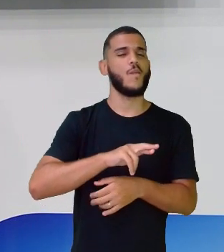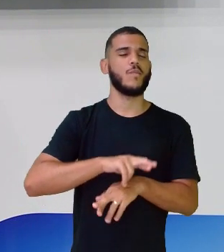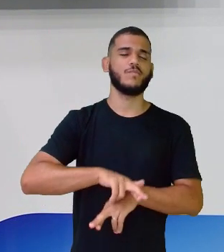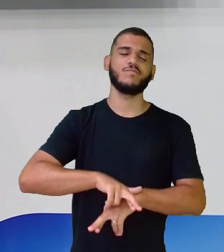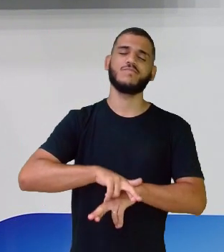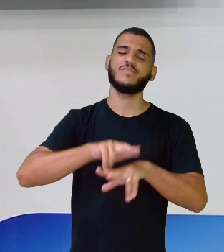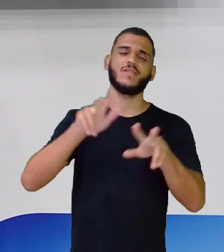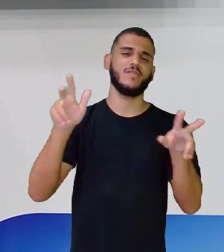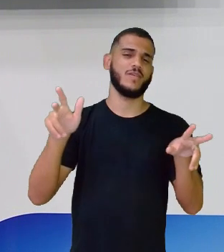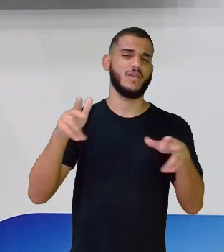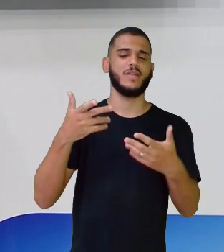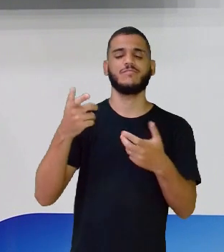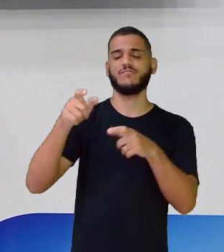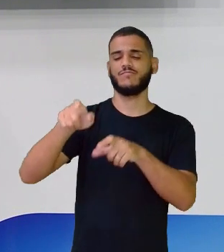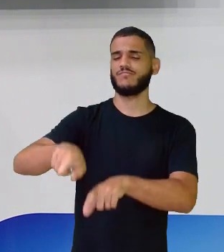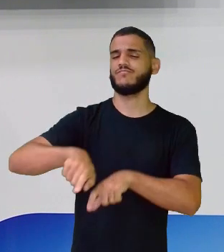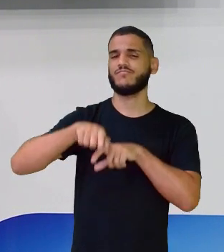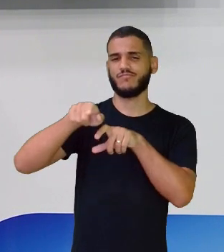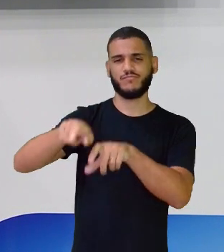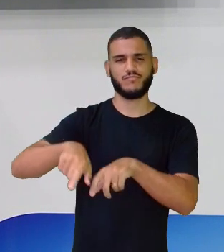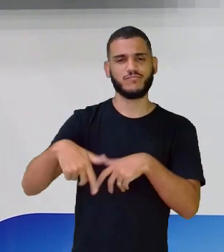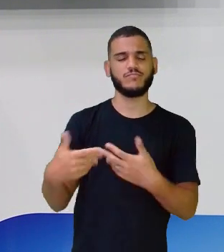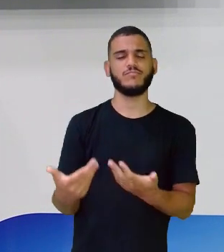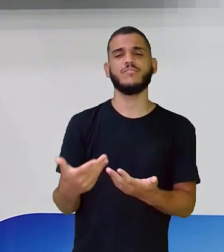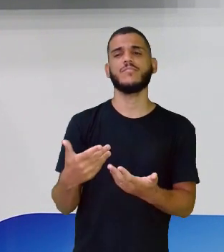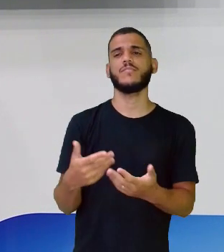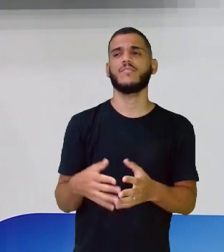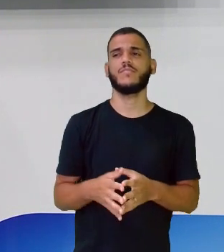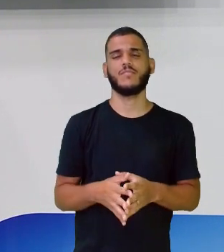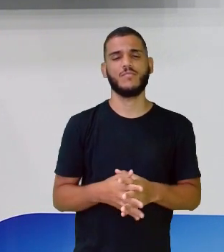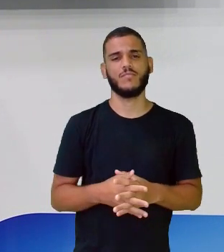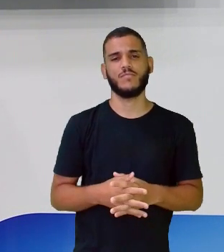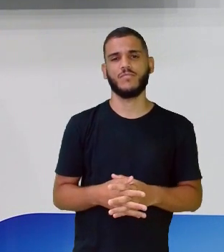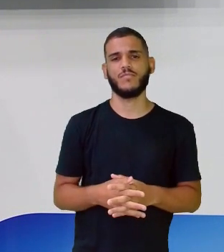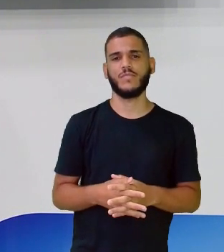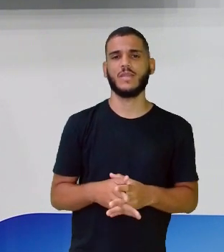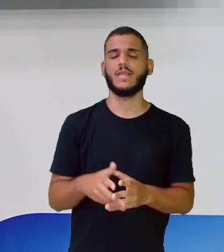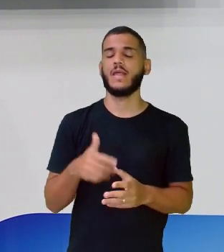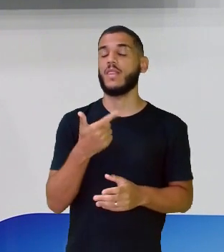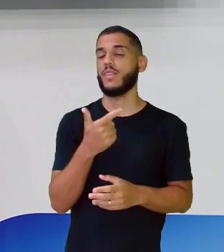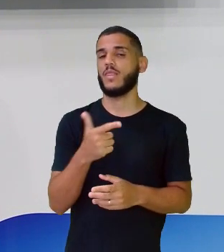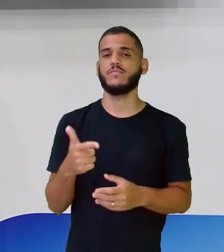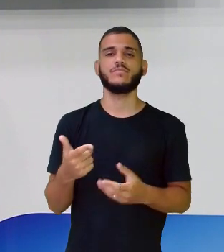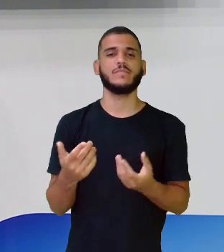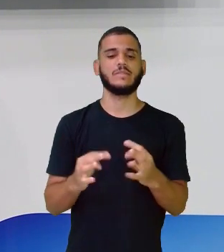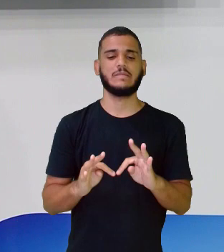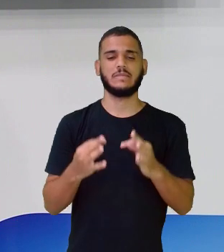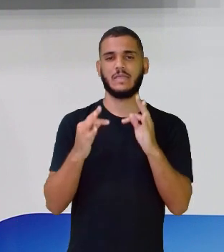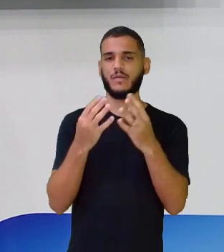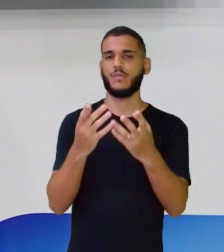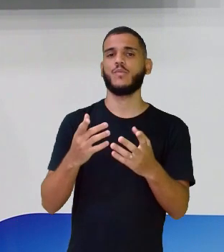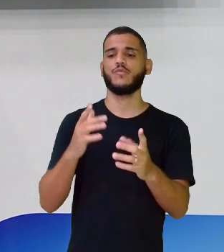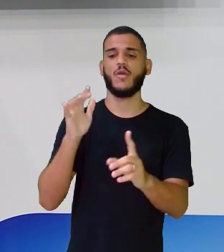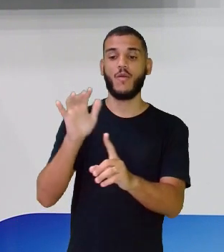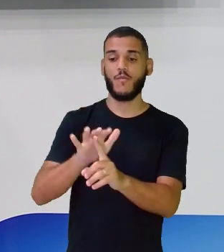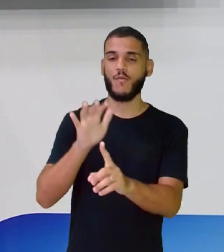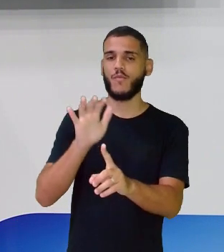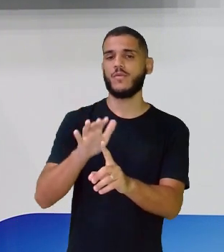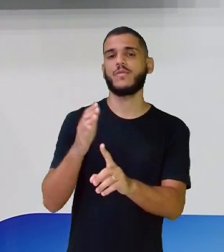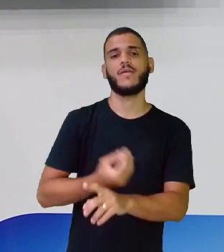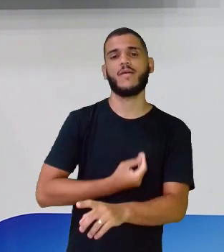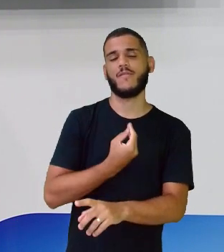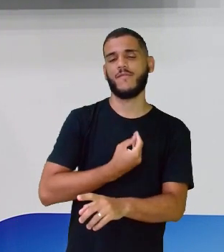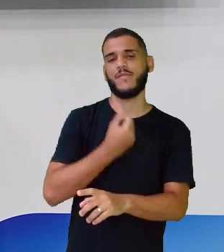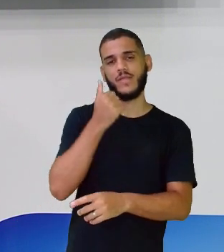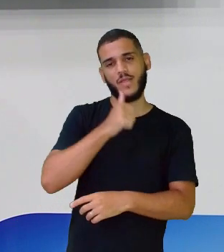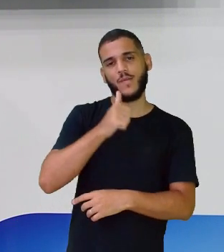brincadeira dela lá na fazenda, né? As bonecas não tinha tantos elementos da tecnologia em volta dela, ela tinha outra